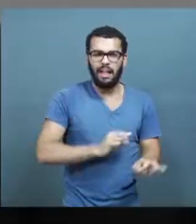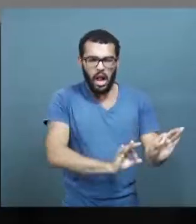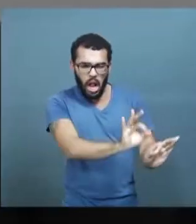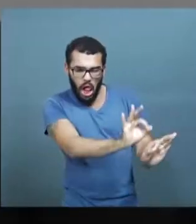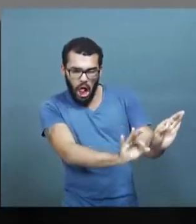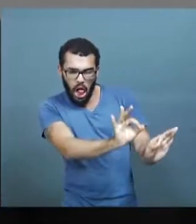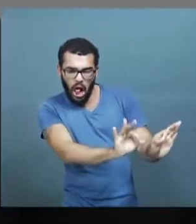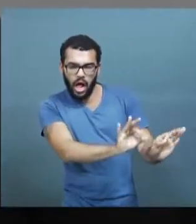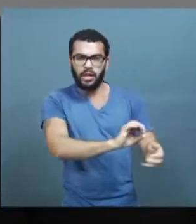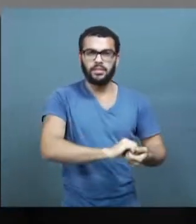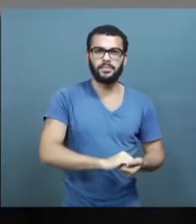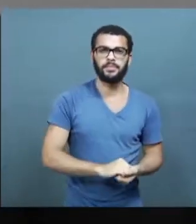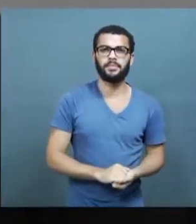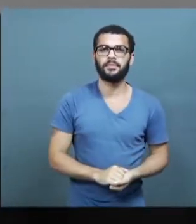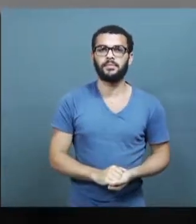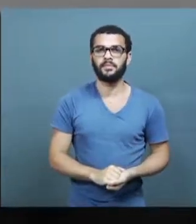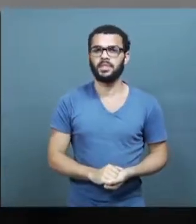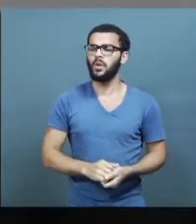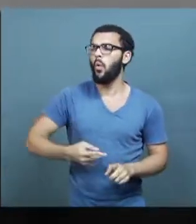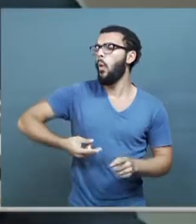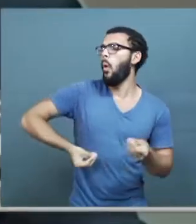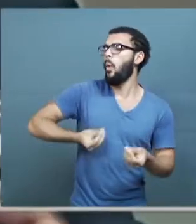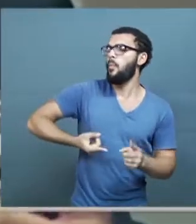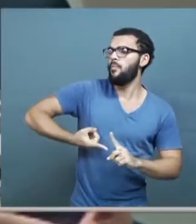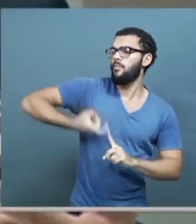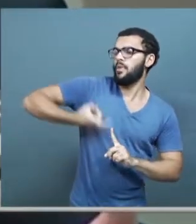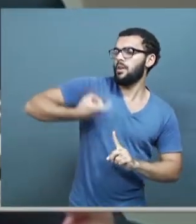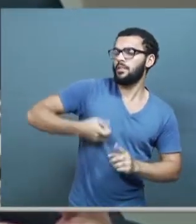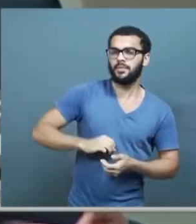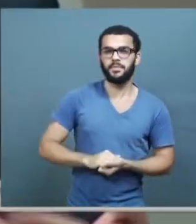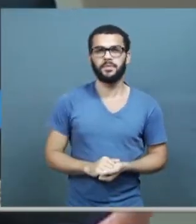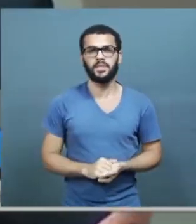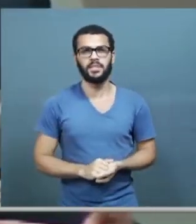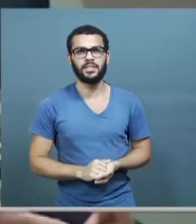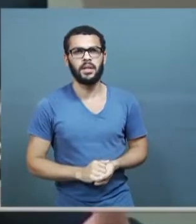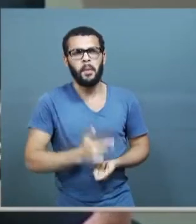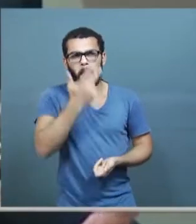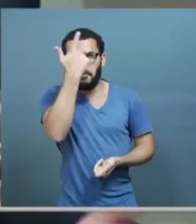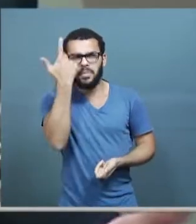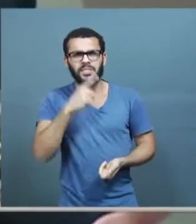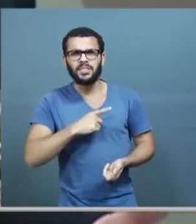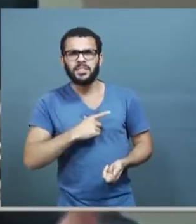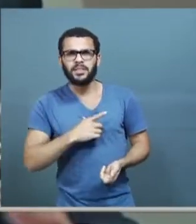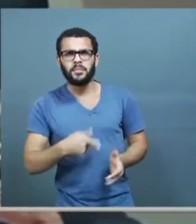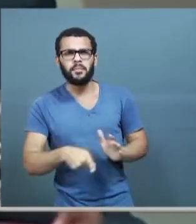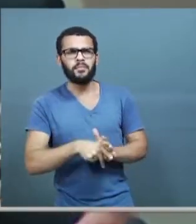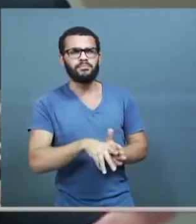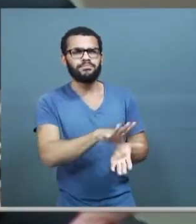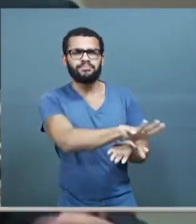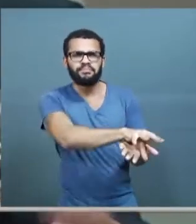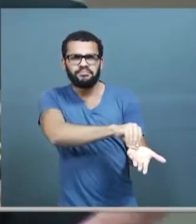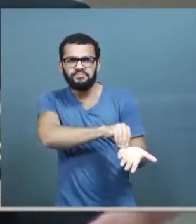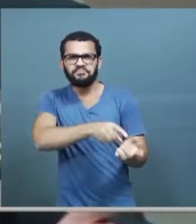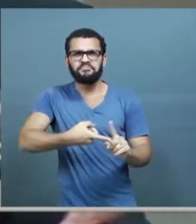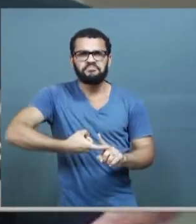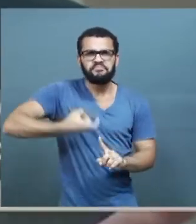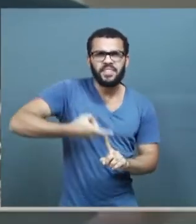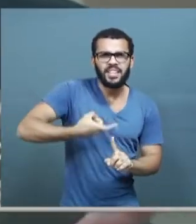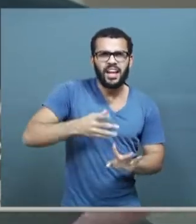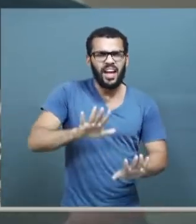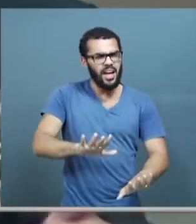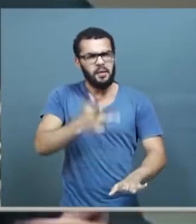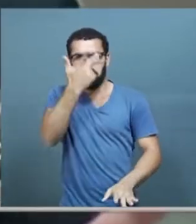adulteradas. Atuação do hacker. Então, quem faz essas operações de contra-inteligência não é um adolescente